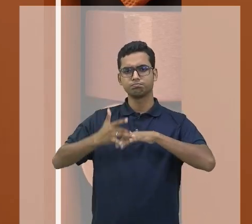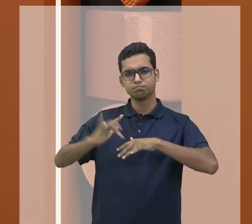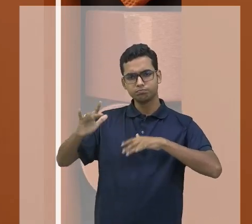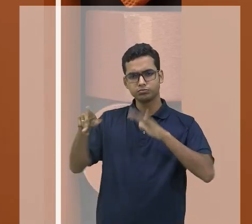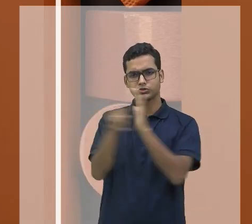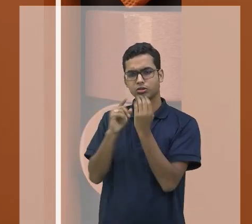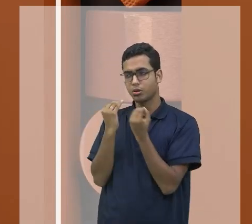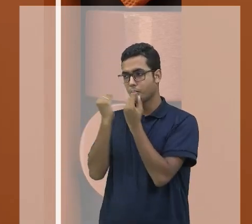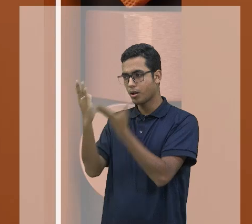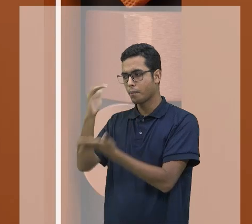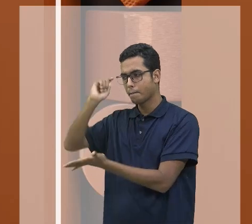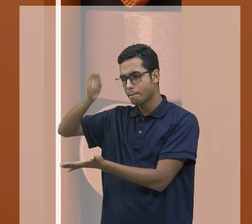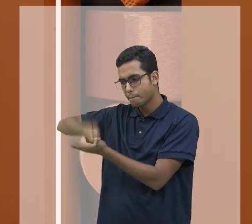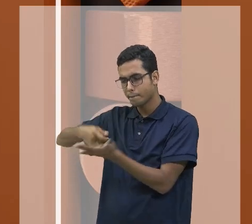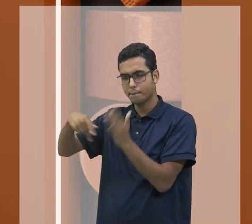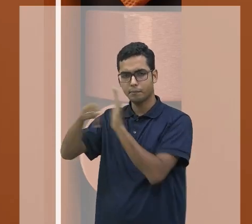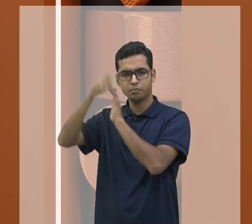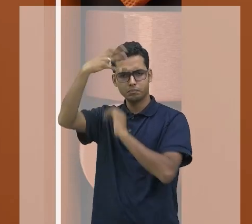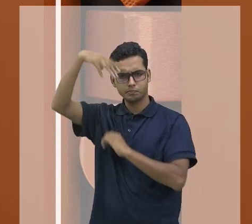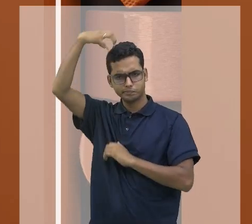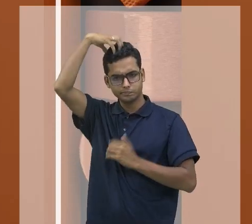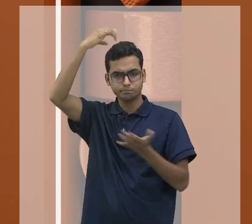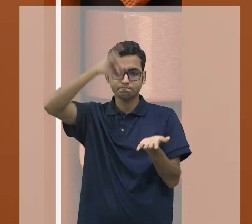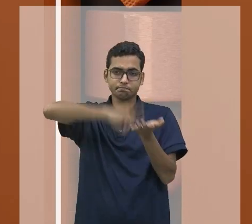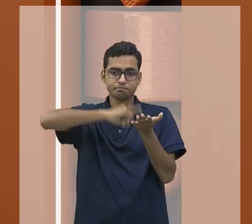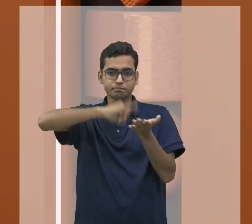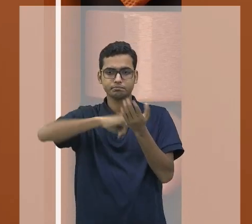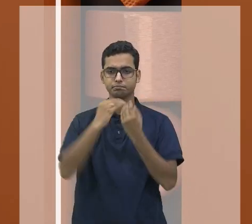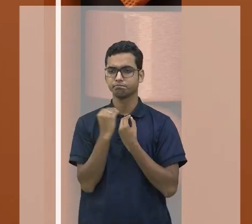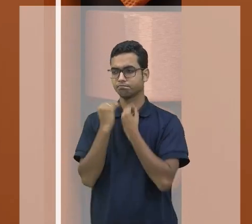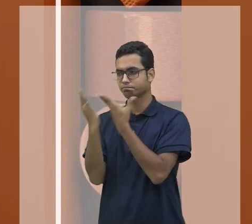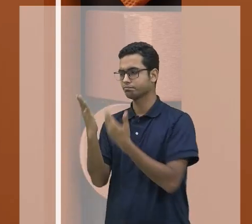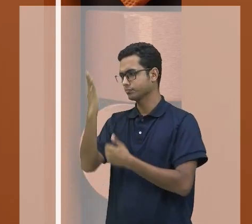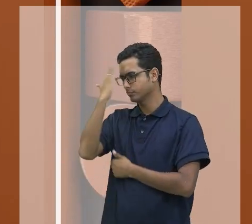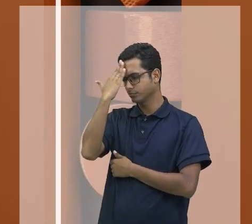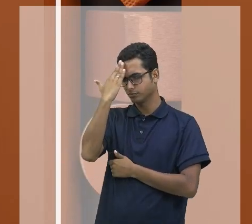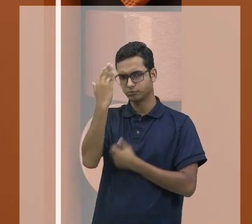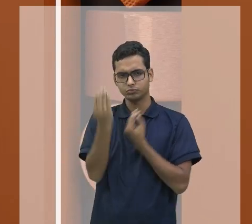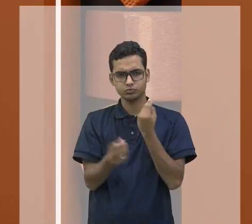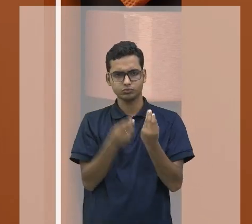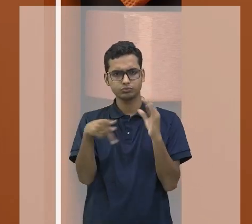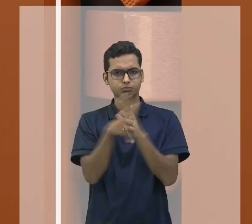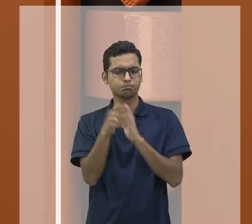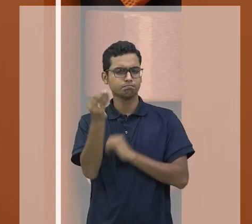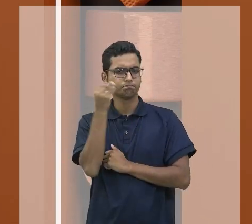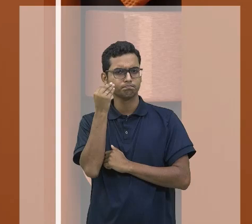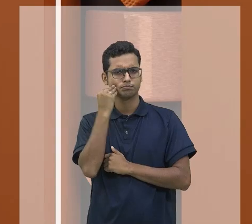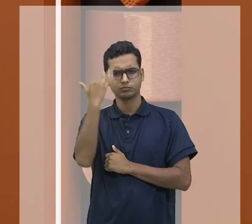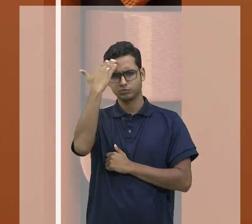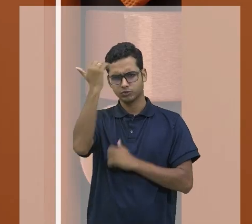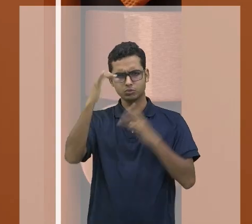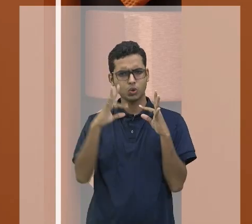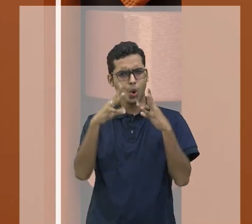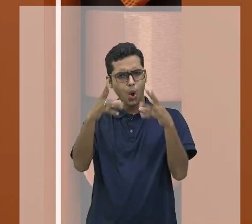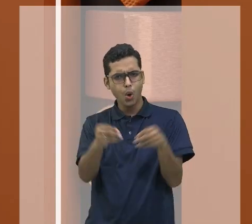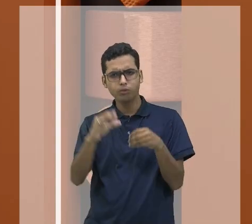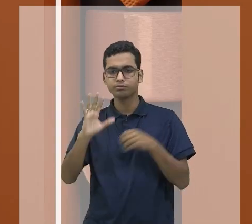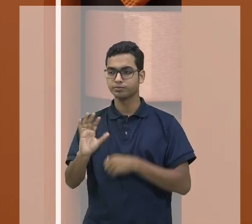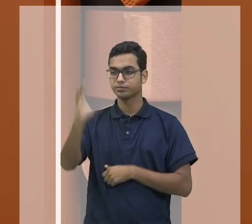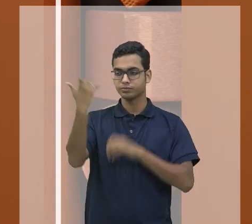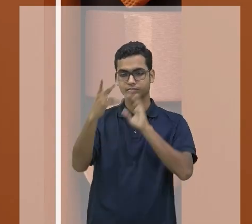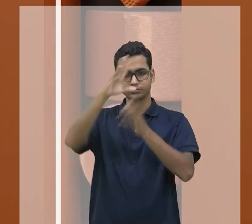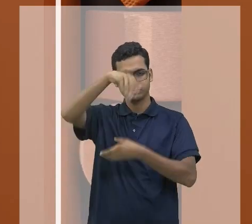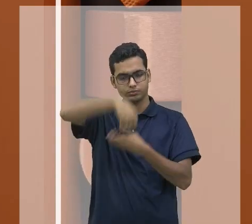rei, entregando os impostos. Então, ele sabia, de certa forma, tentava saber tudo aquilo que acontecia, então, no reino